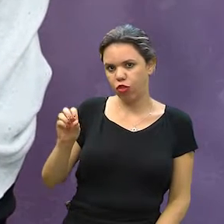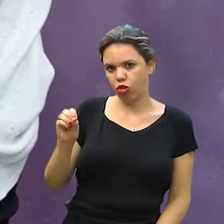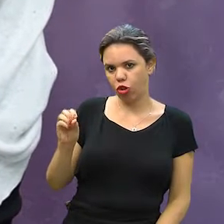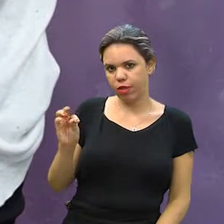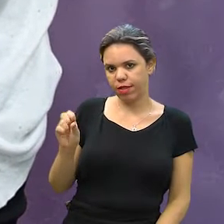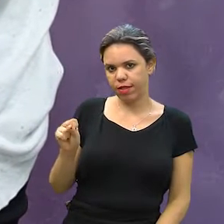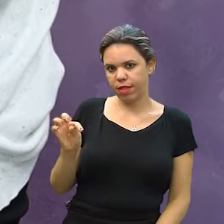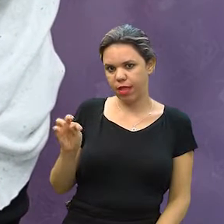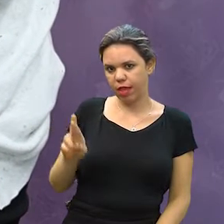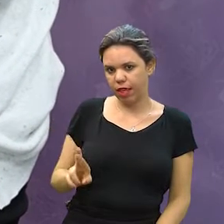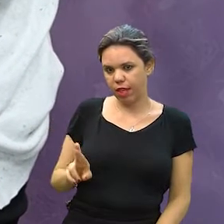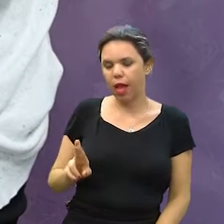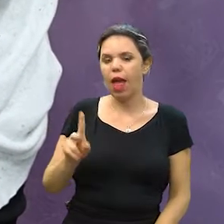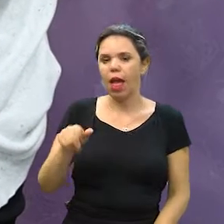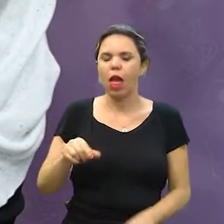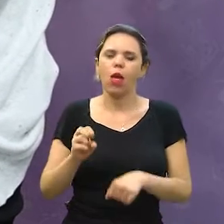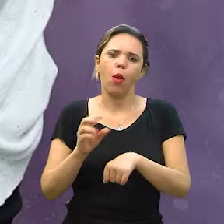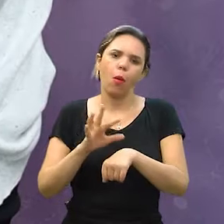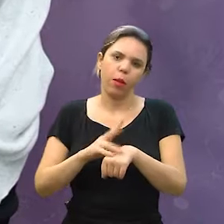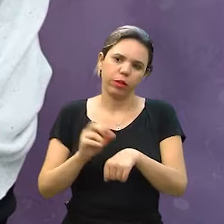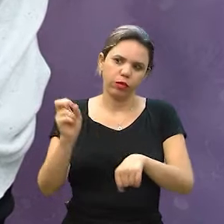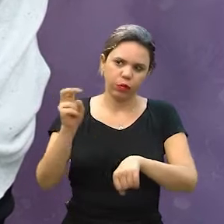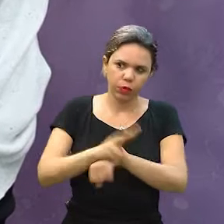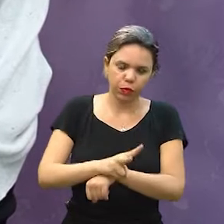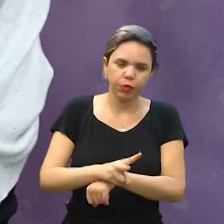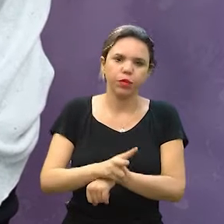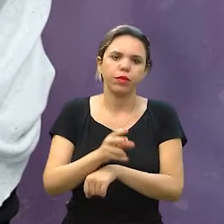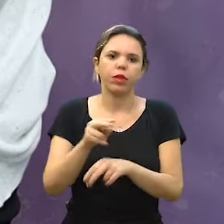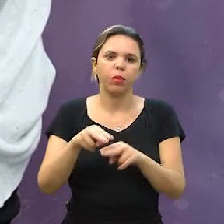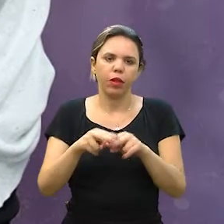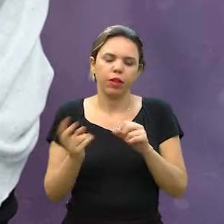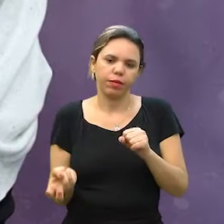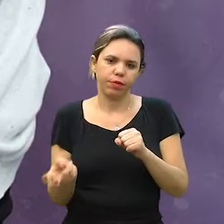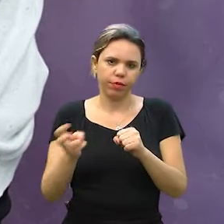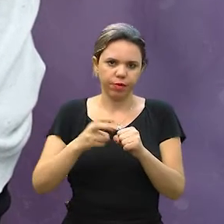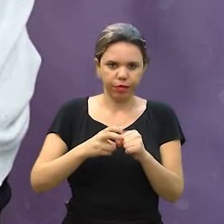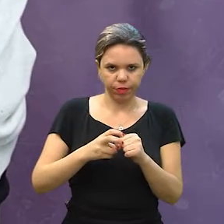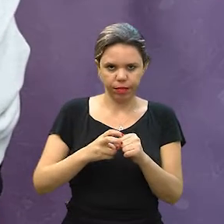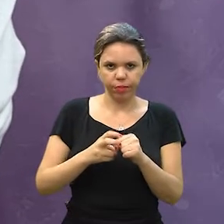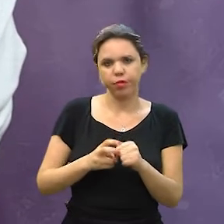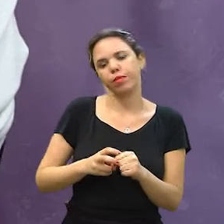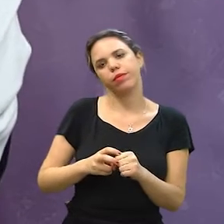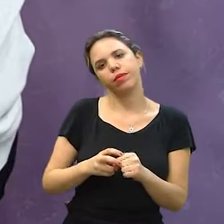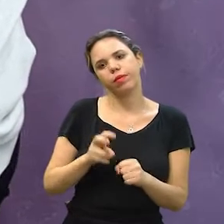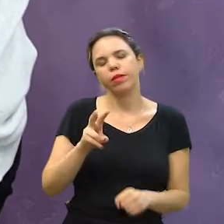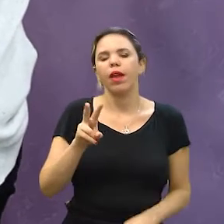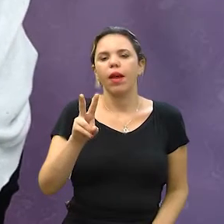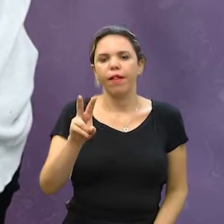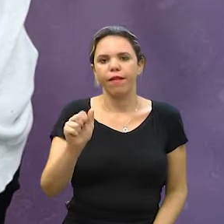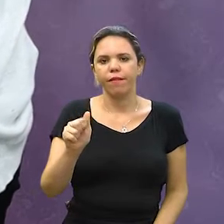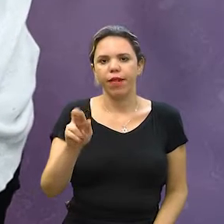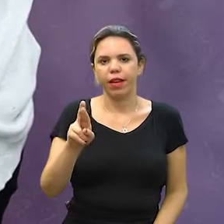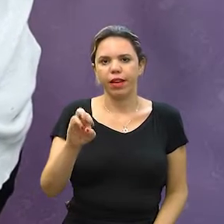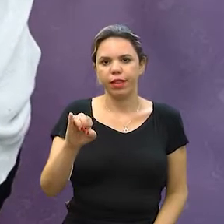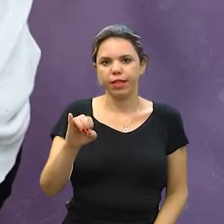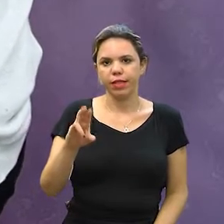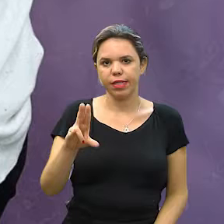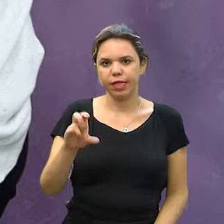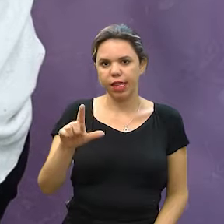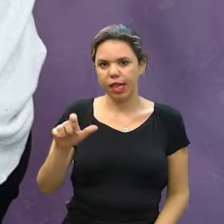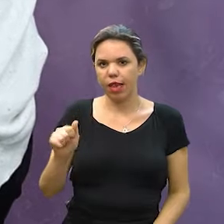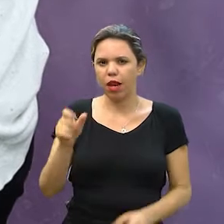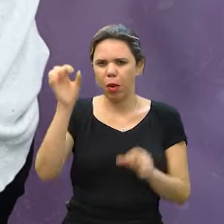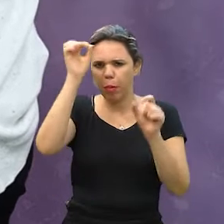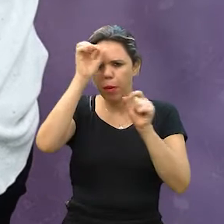herpes zoster ela é uma doença infecciosa provocada pelo vírus, que é o vírus da varicela, o vírus da catapora.